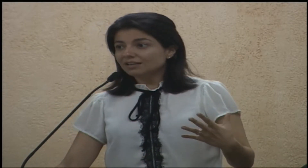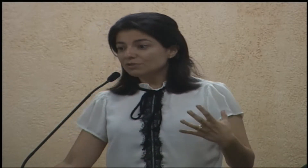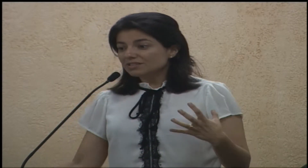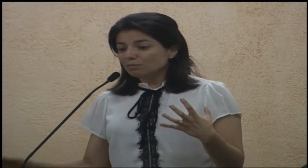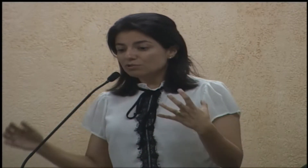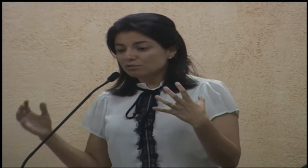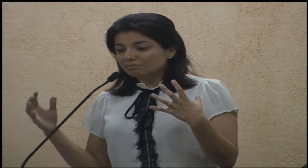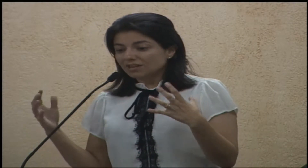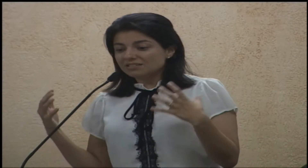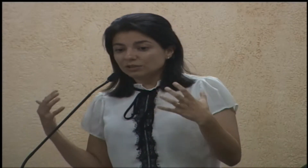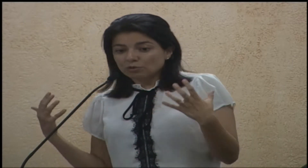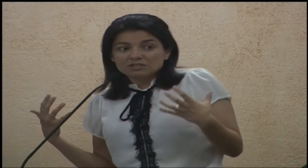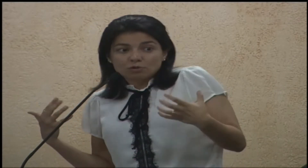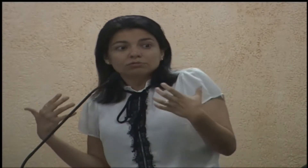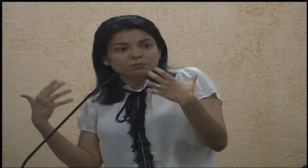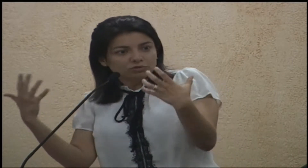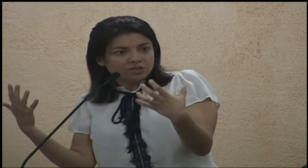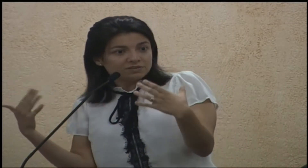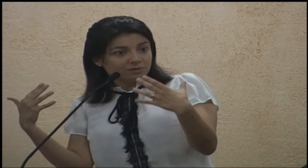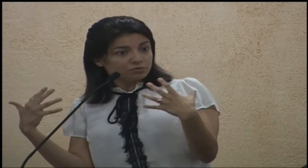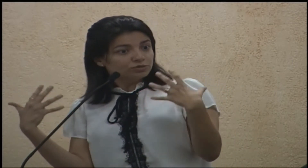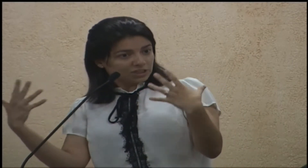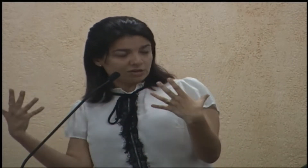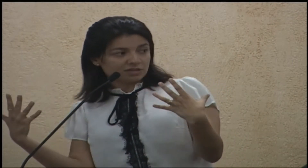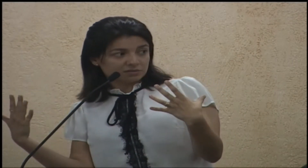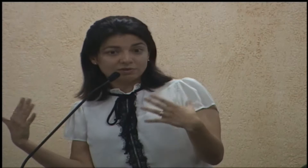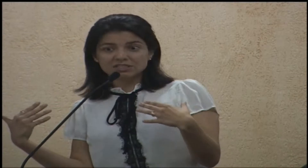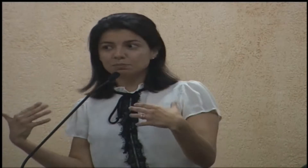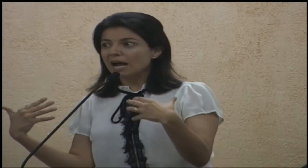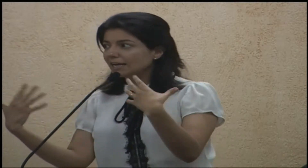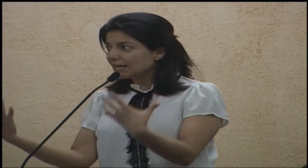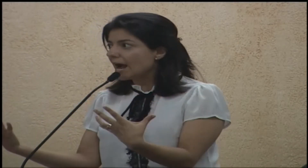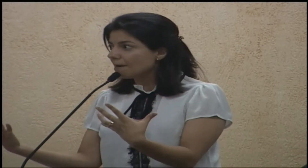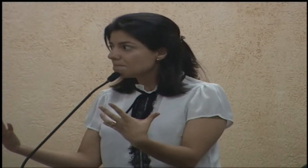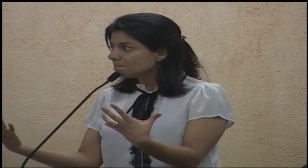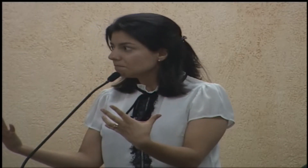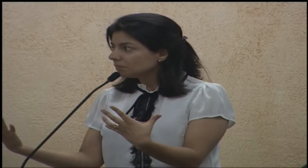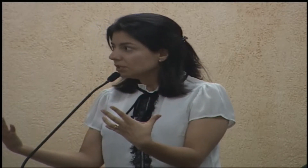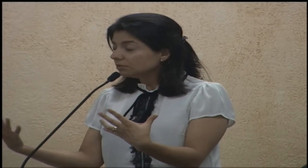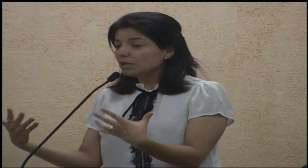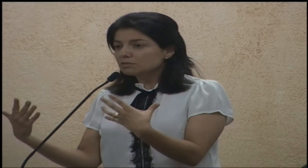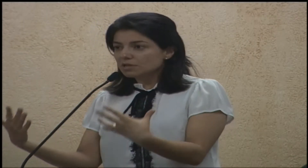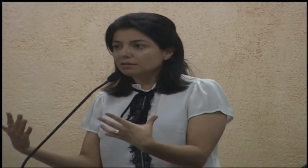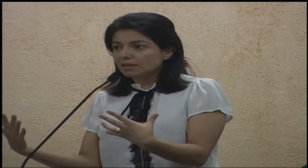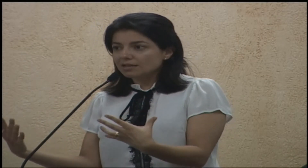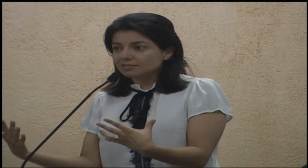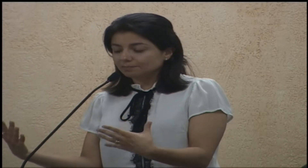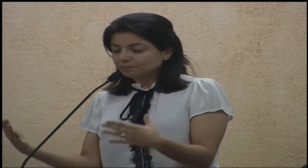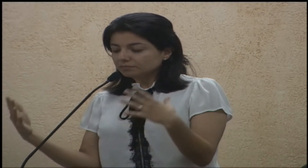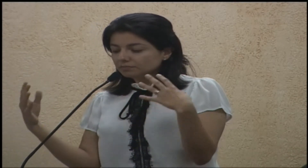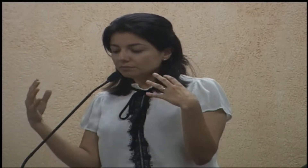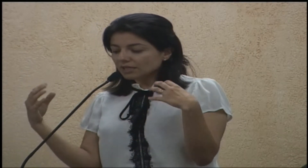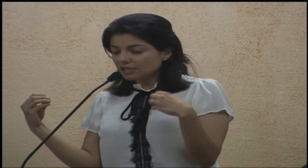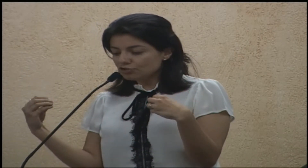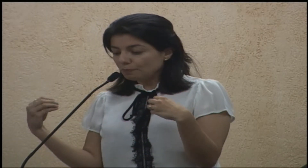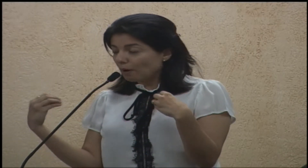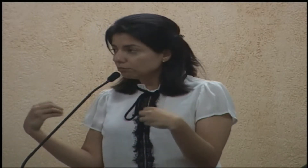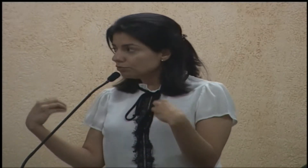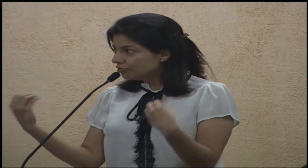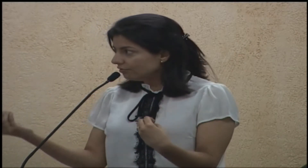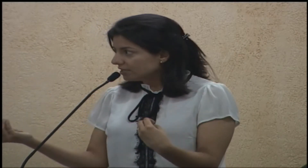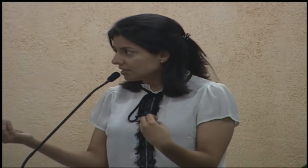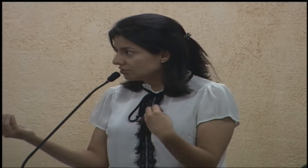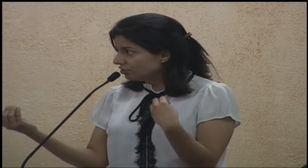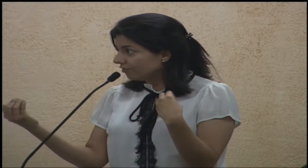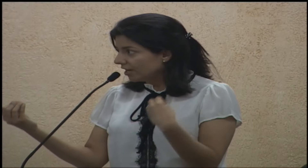aqui e não estamos trazendo coisas contributivas. Vamos unir nossas forças para agregar. Tenho certeza que, de